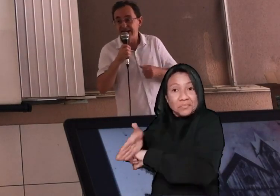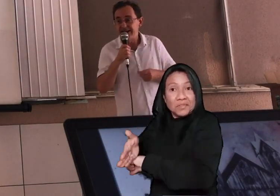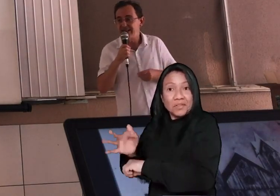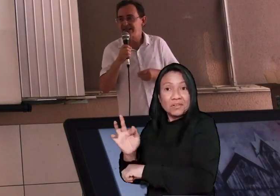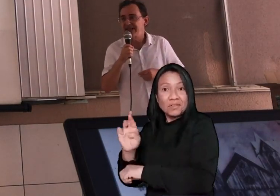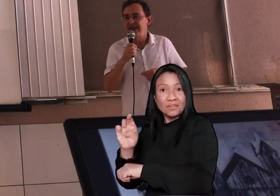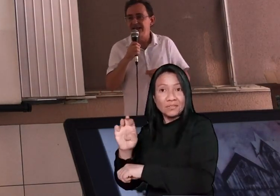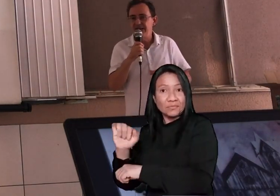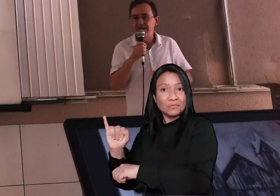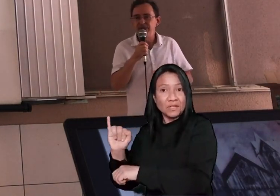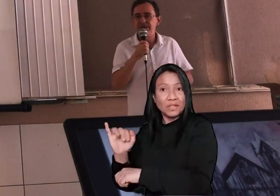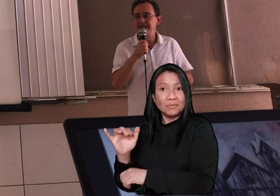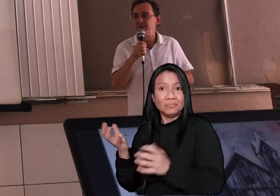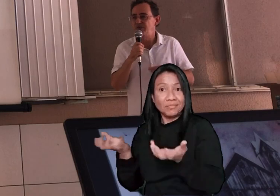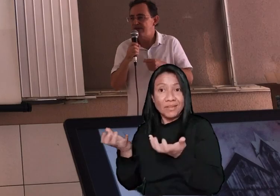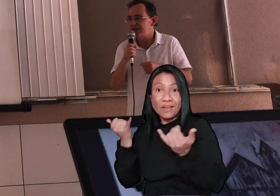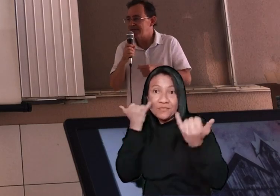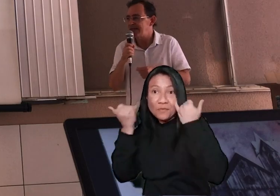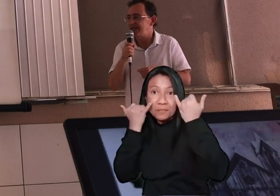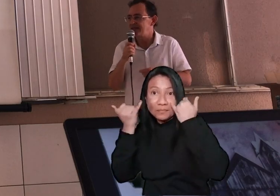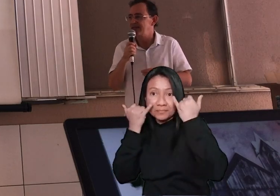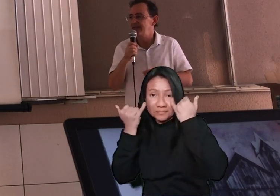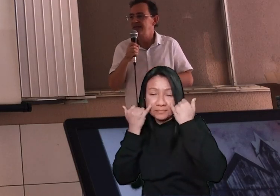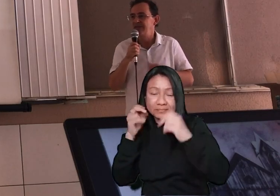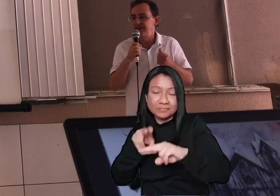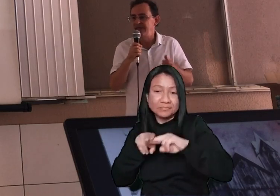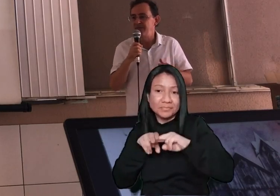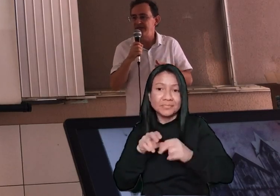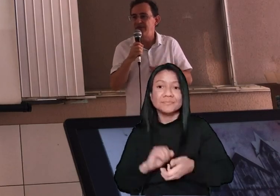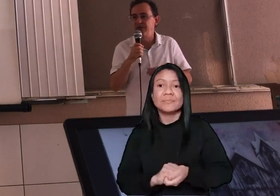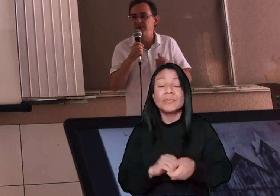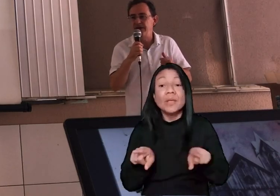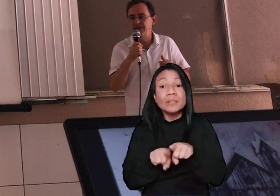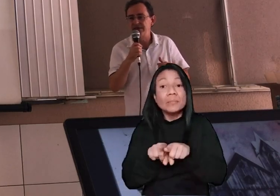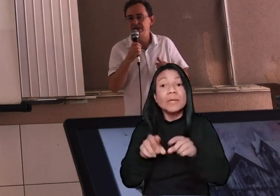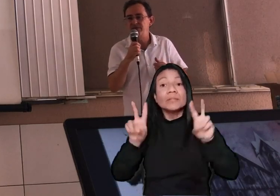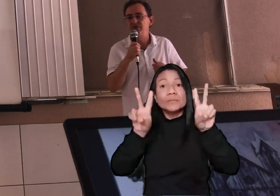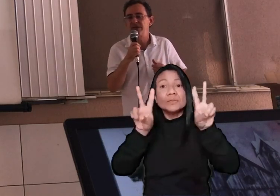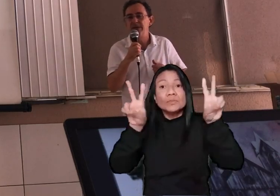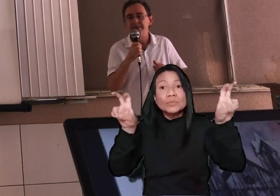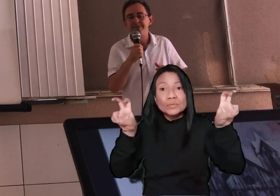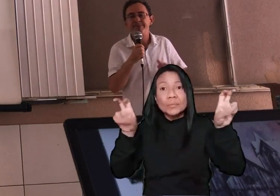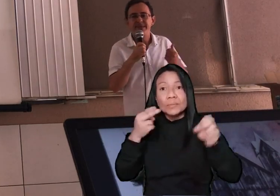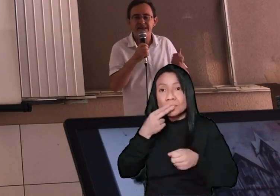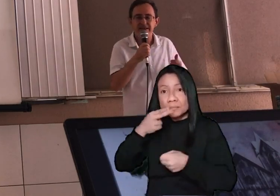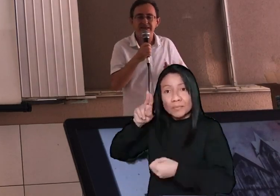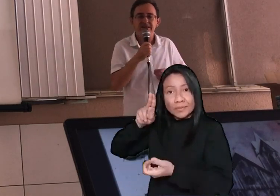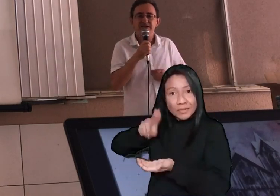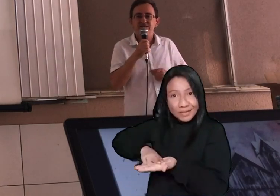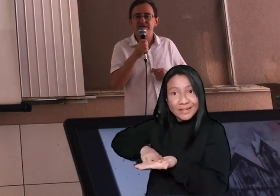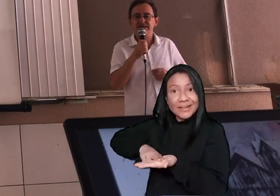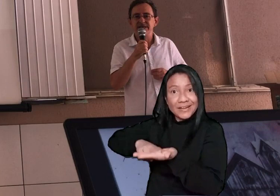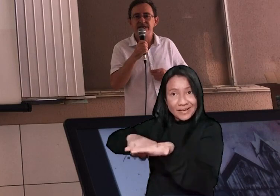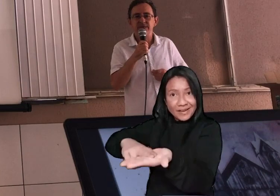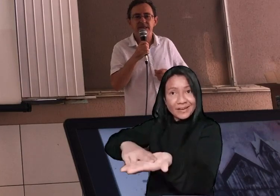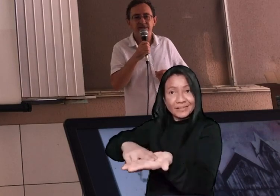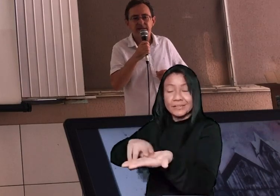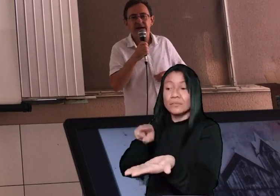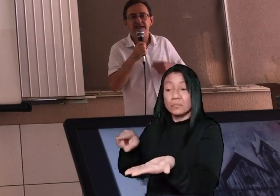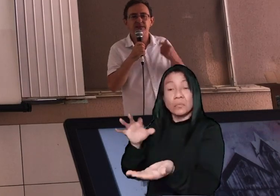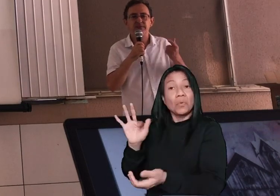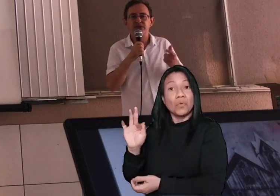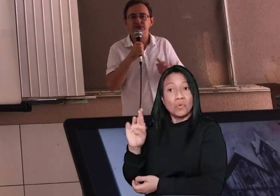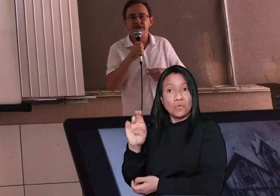falando de cartas, ele também fazia muitas cartas. Ele fazia, depois que ele foi embora de Francisco Beltrão, ele